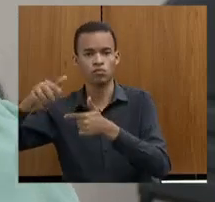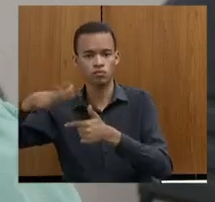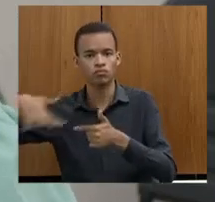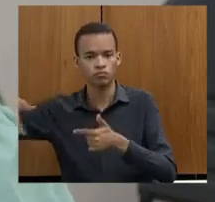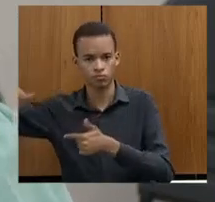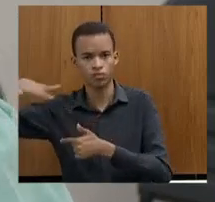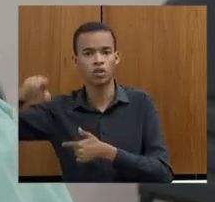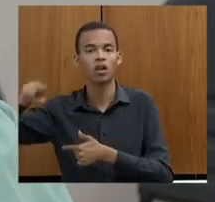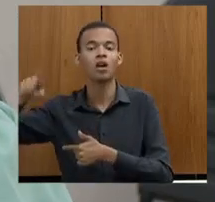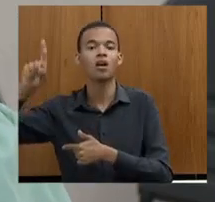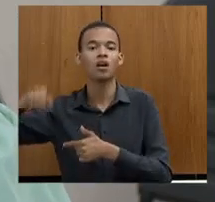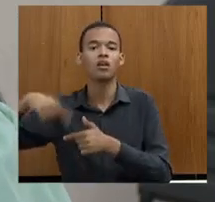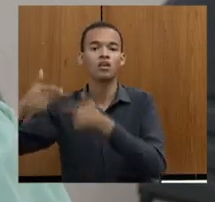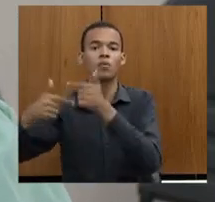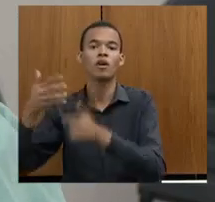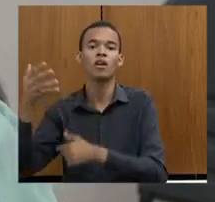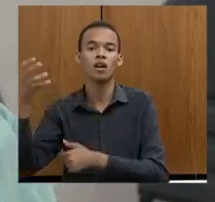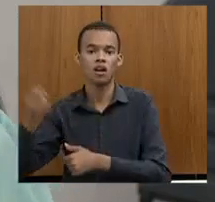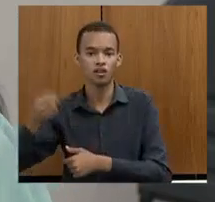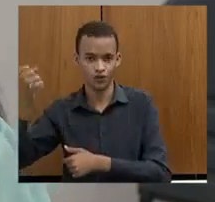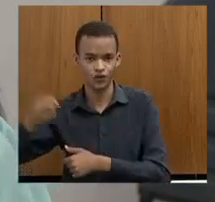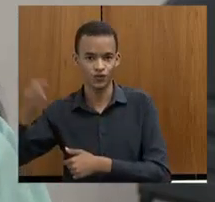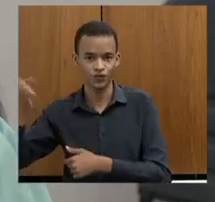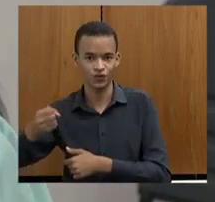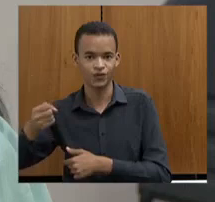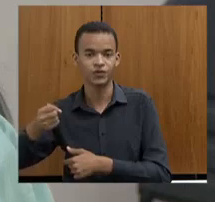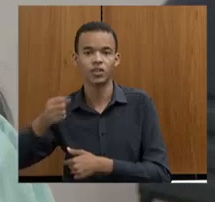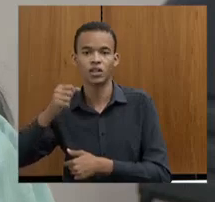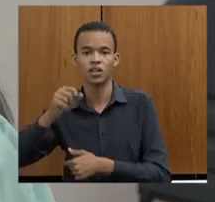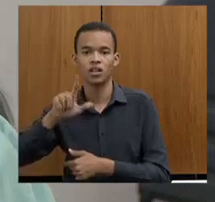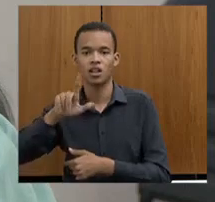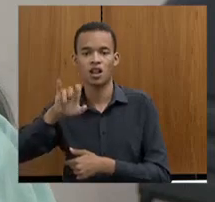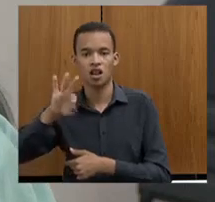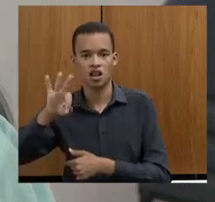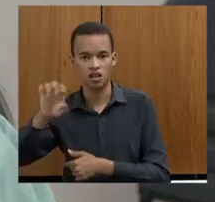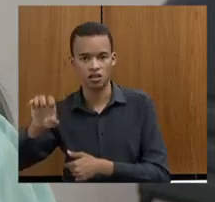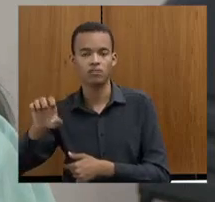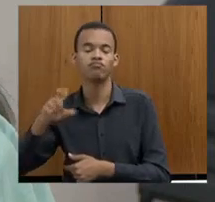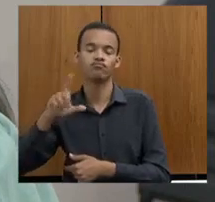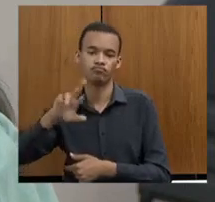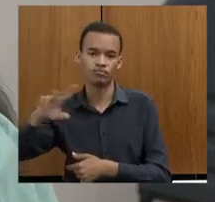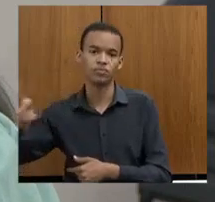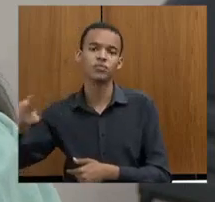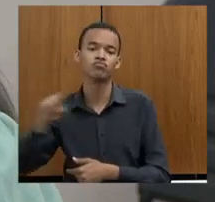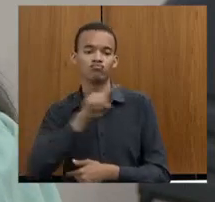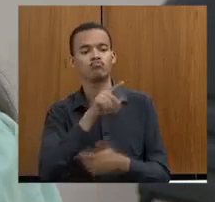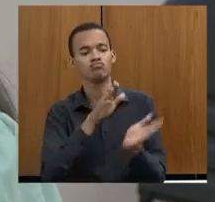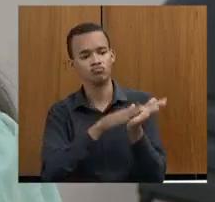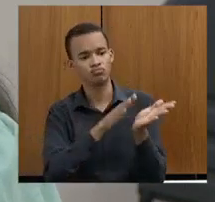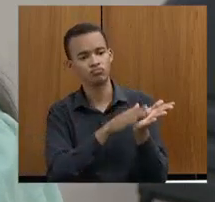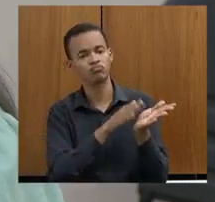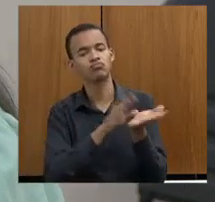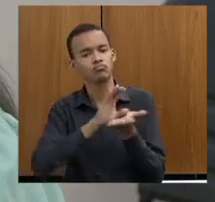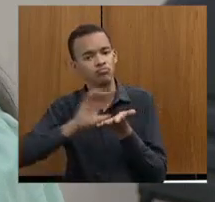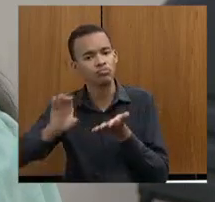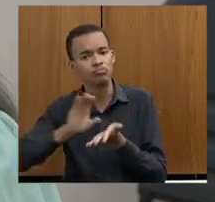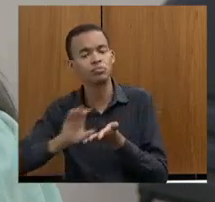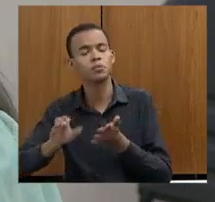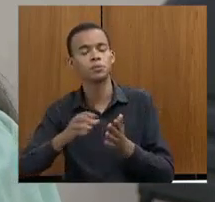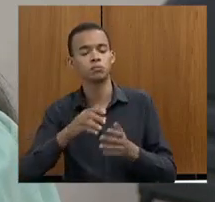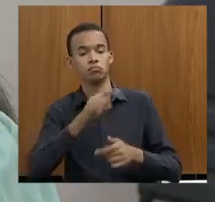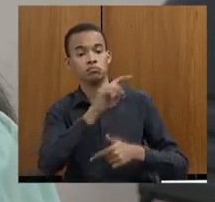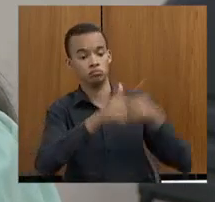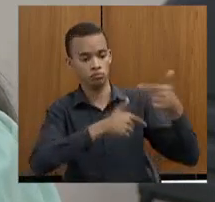para que os benefícios acontecessem sem prejuízo para arrecadação fiscal do Estado Parabéns pela atuação brilhante